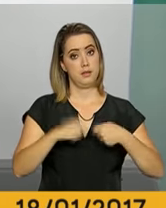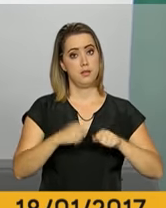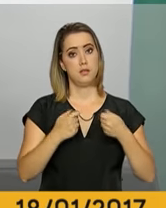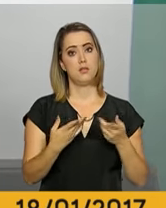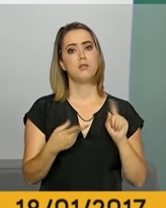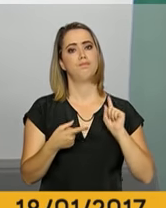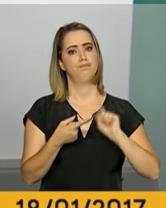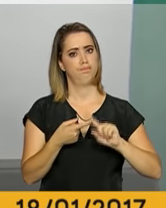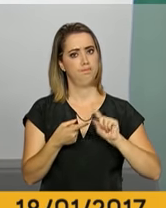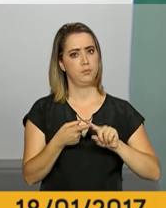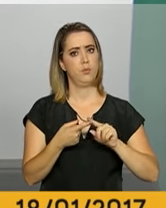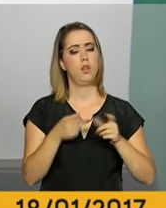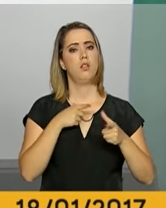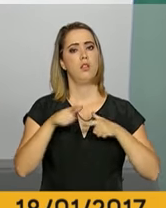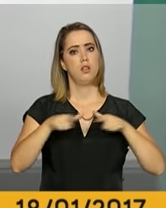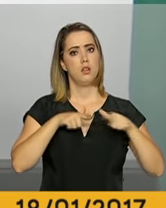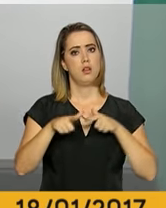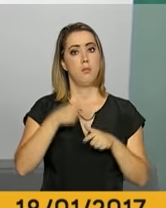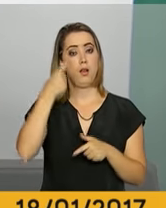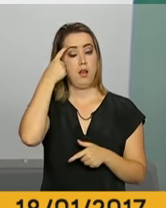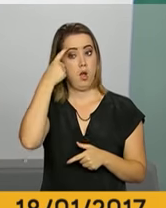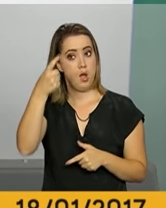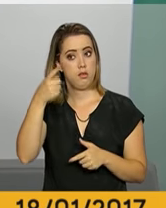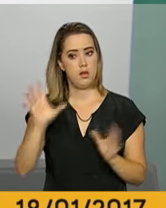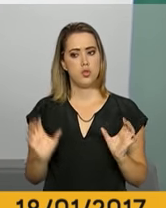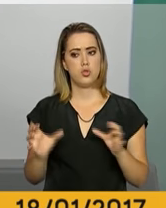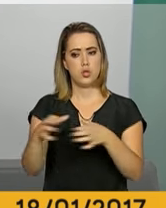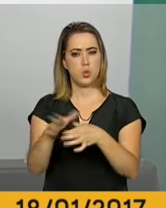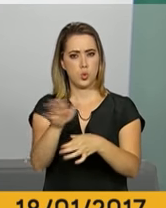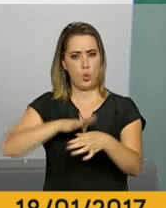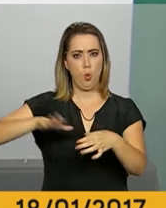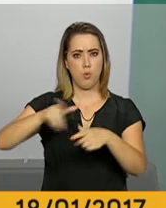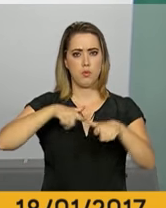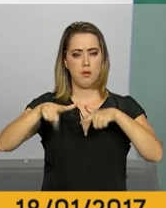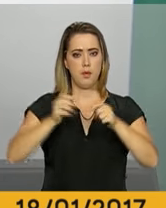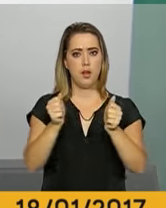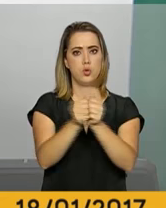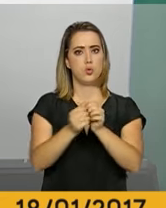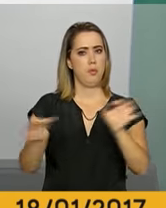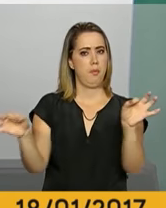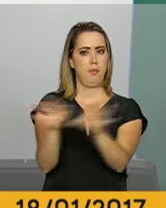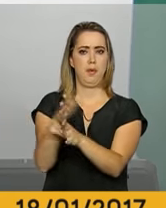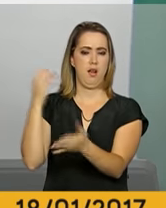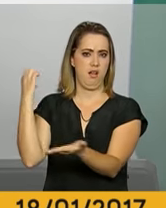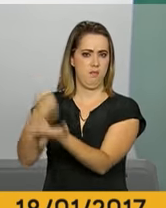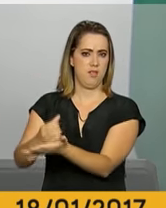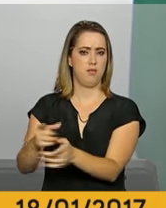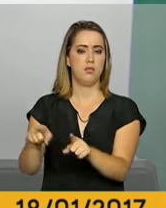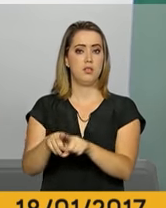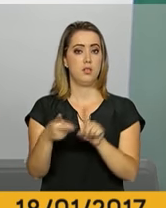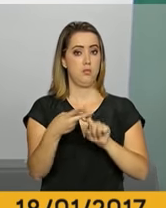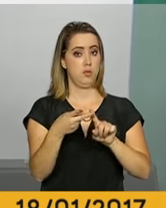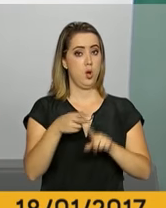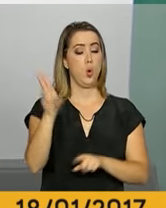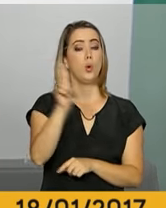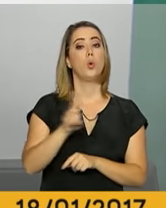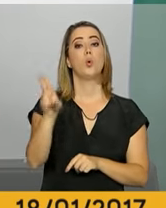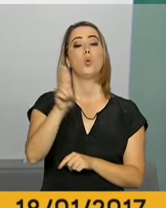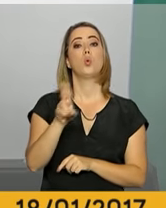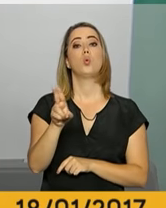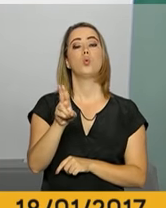atuar adequadamente os serviços de inteligência para desbaratar as quadrilhas, utilizar as Forças Armadas para